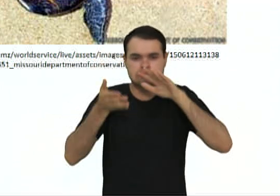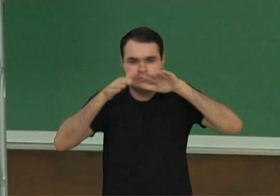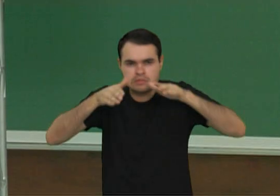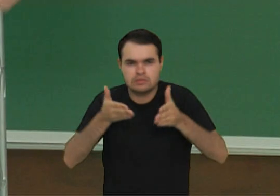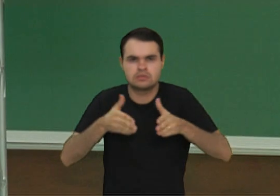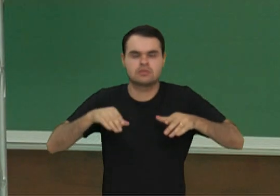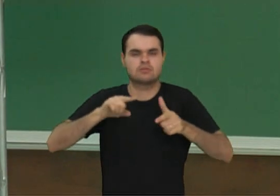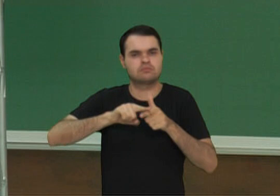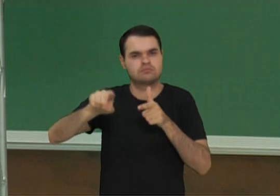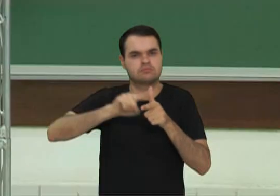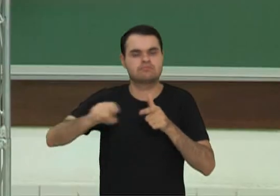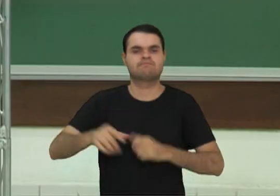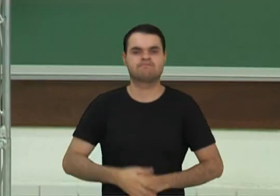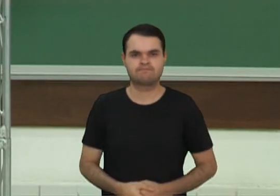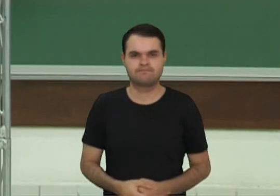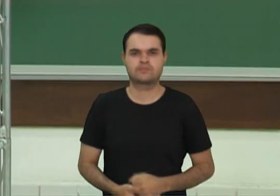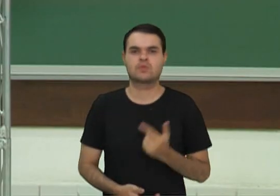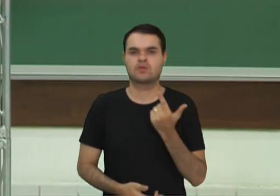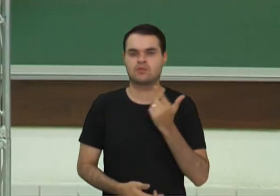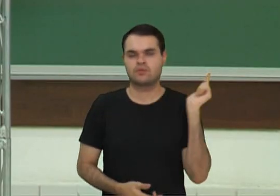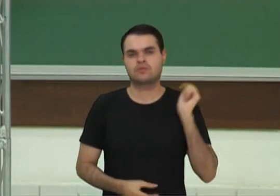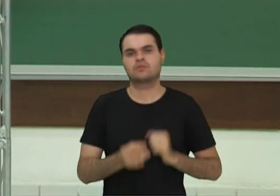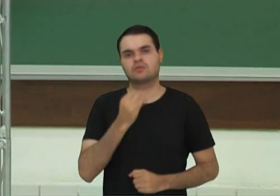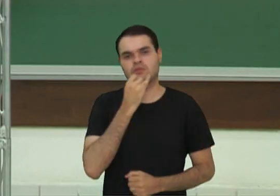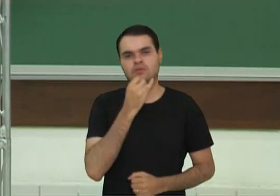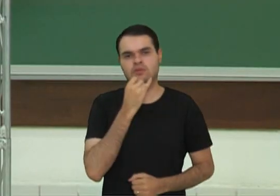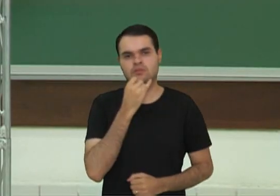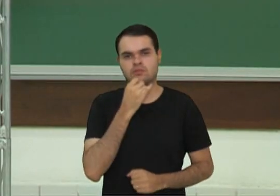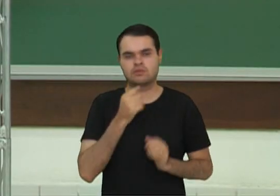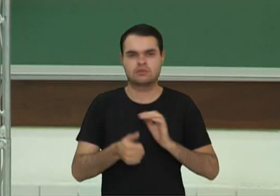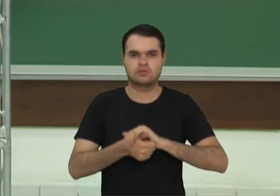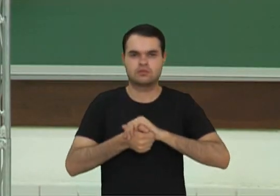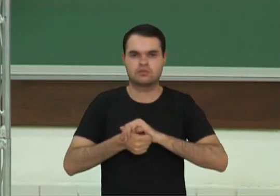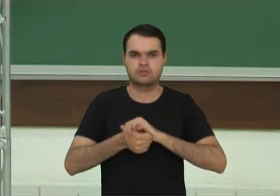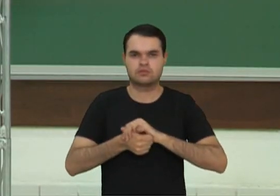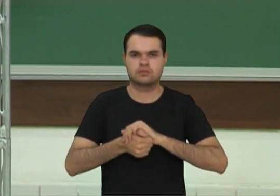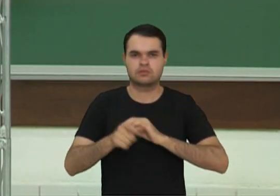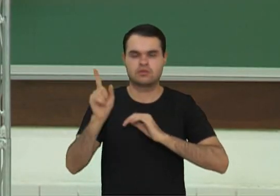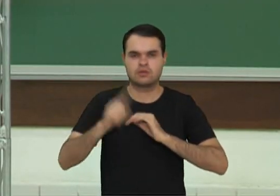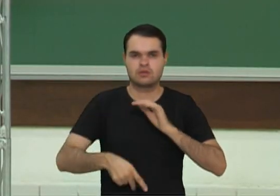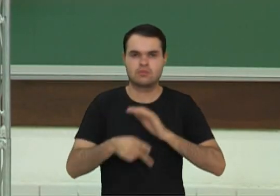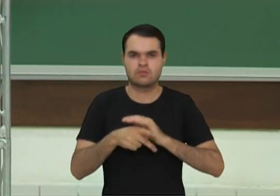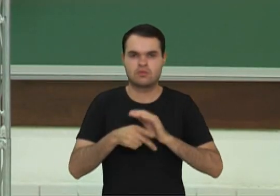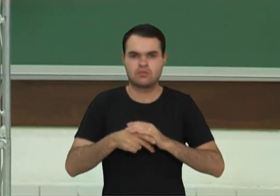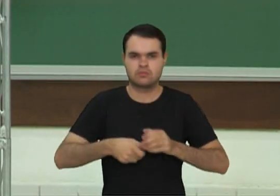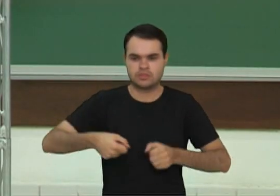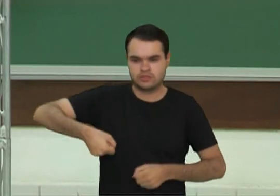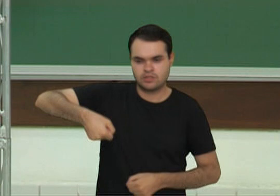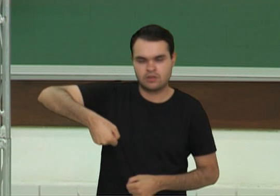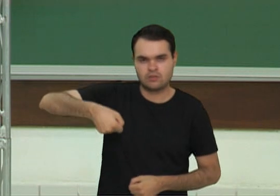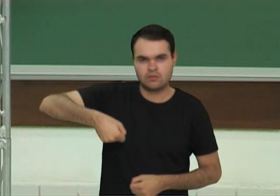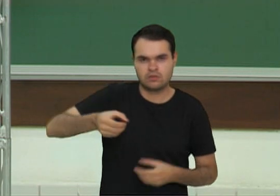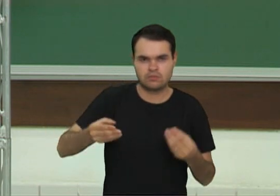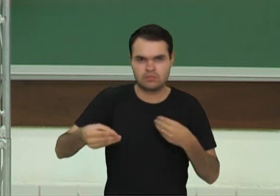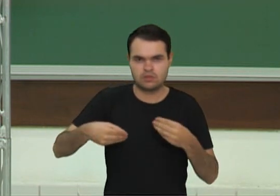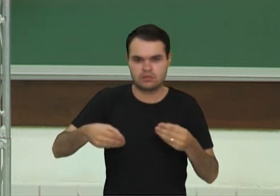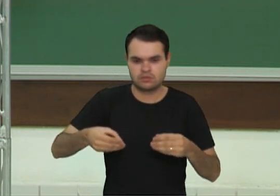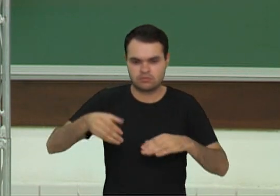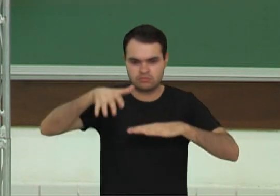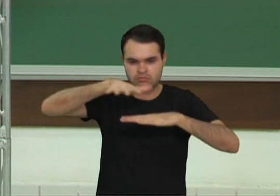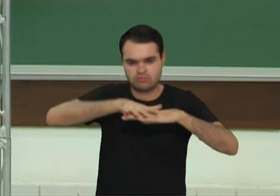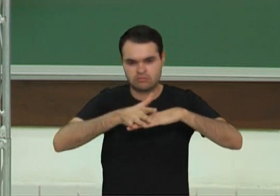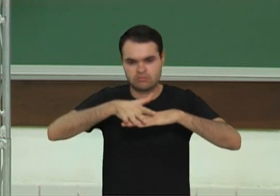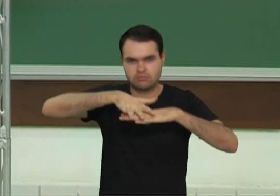grande problema. Um outro exemplo que a gente tem no caso das tartarugas é a ingestão das sacolas plásticas quando estão boiando no